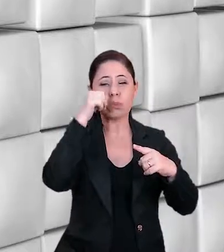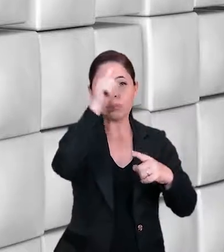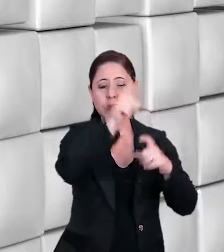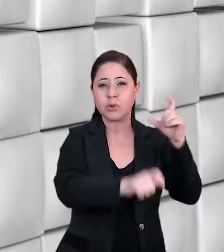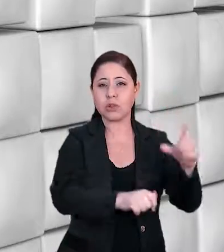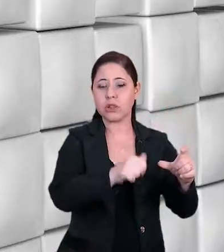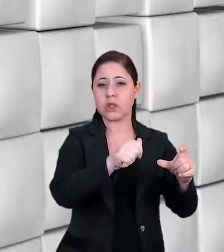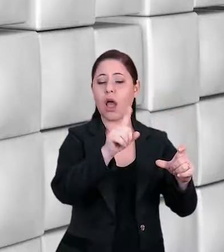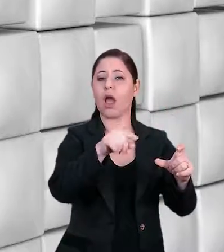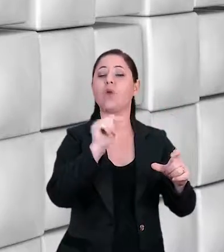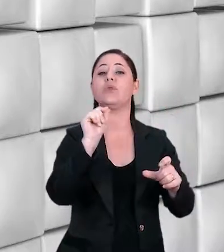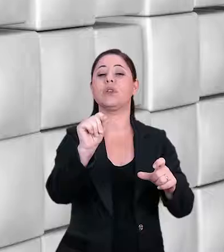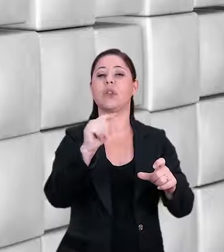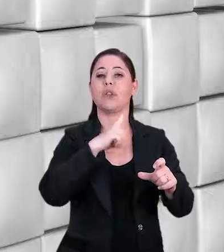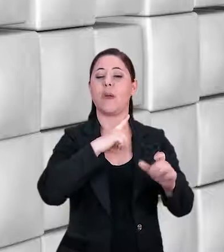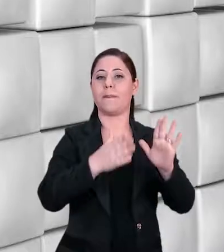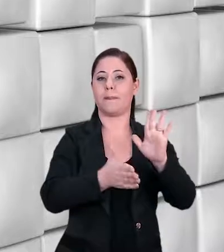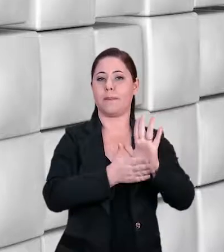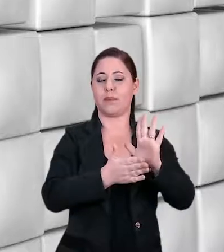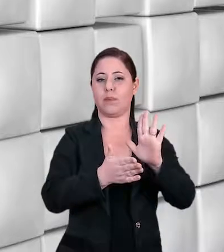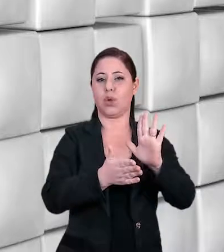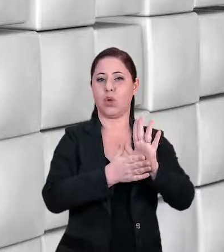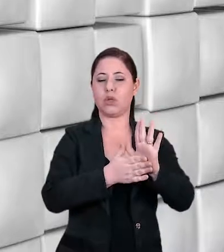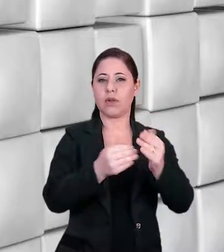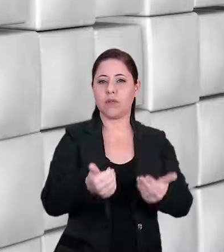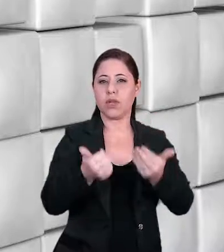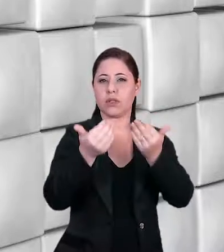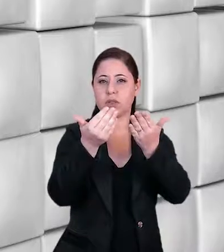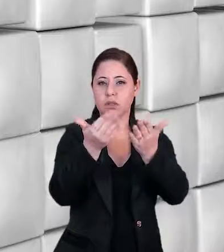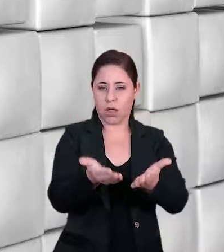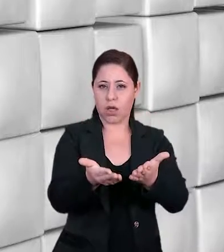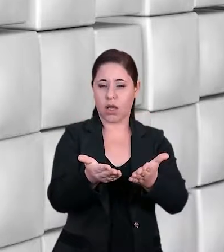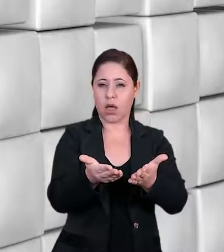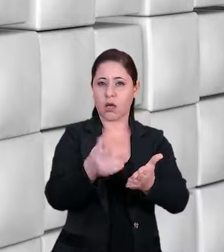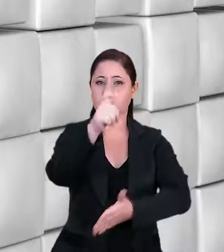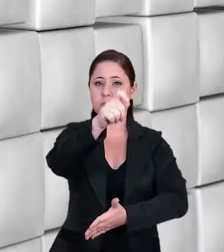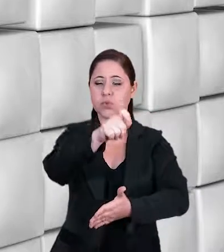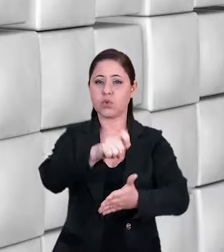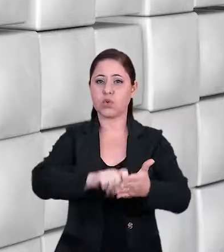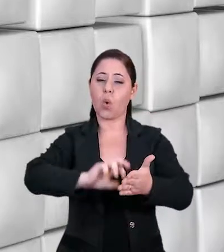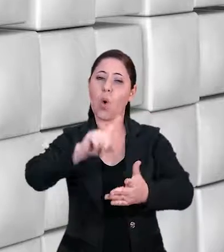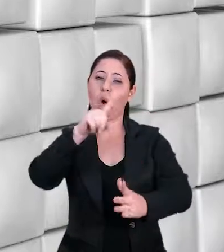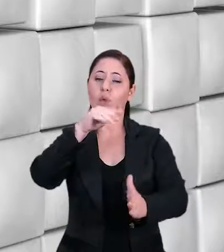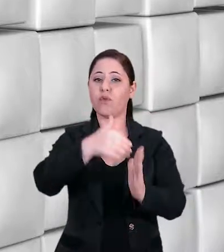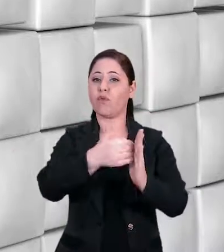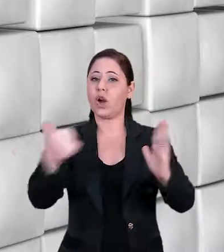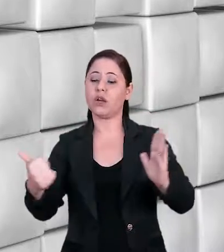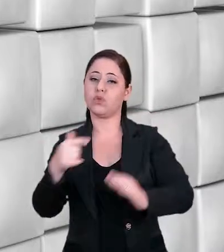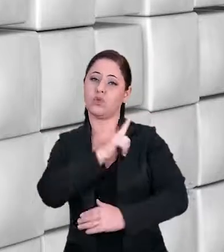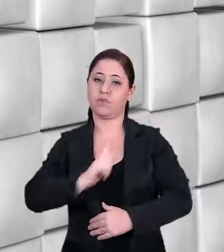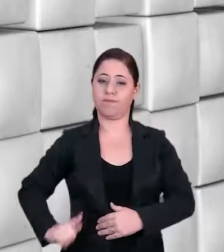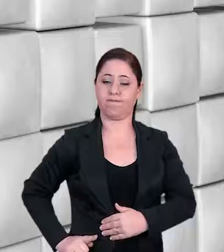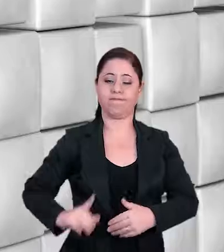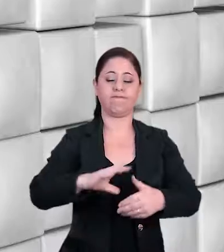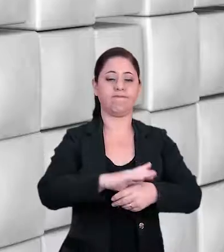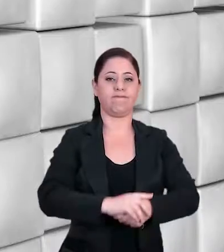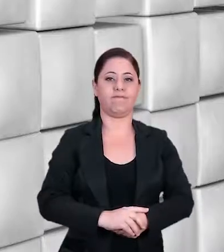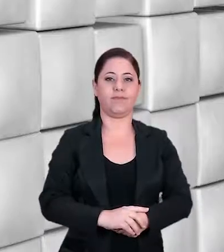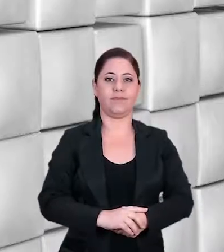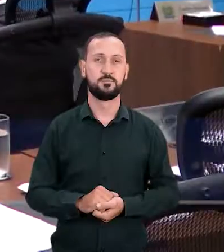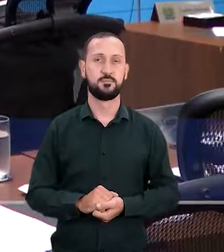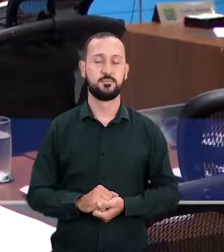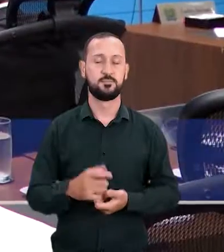violência contra mulheres. É o que prevê a proposta que será encaminhada para a sanção ou veto do